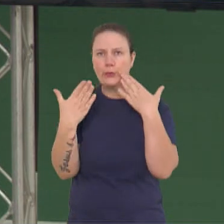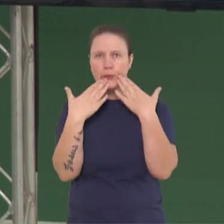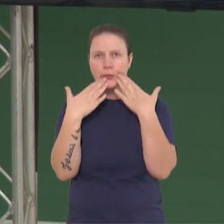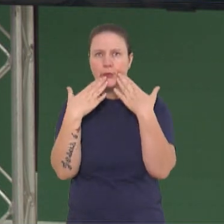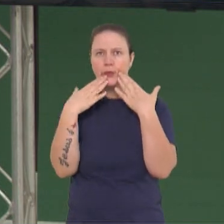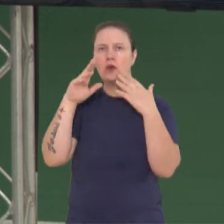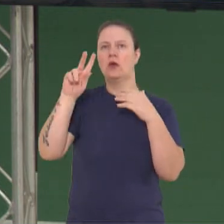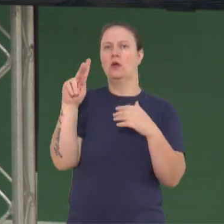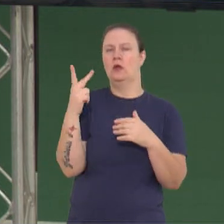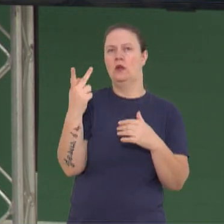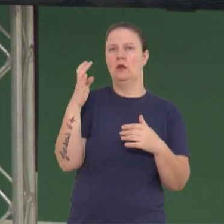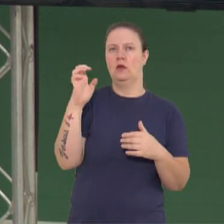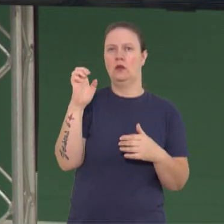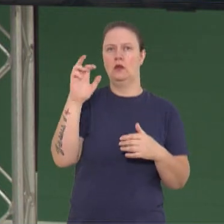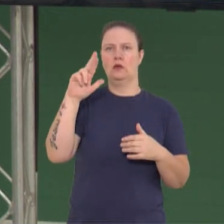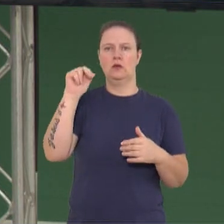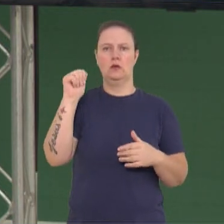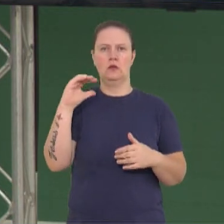pelo filósofo